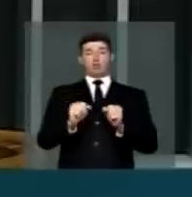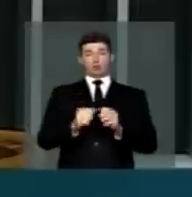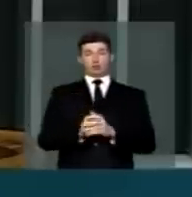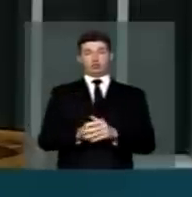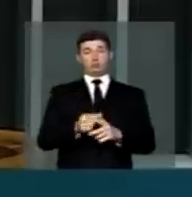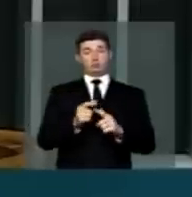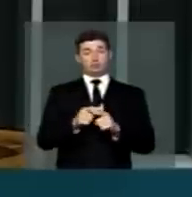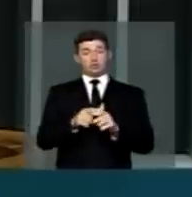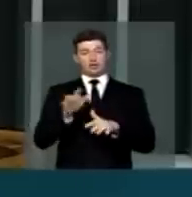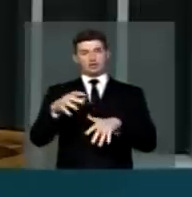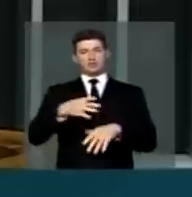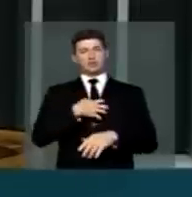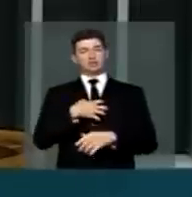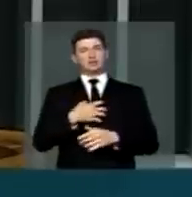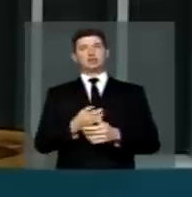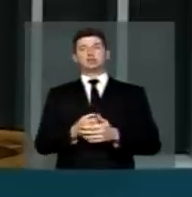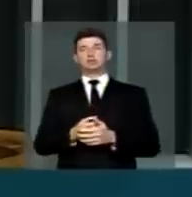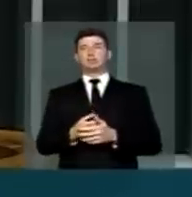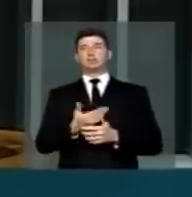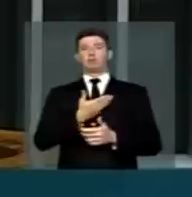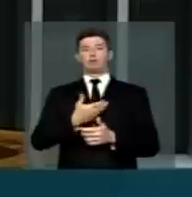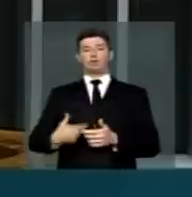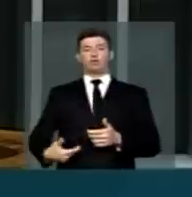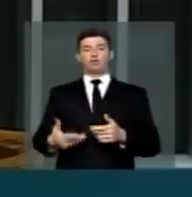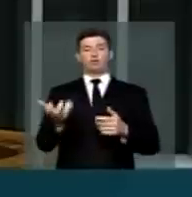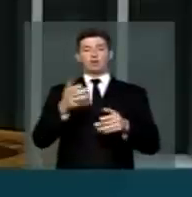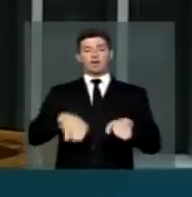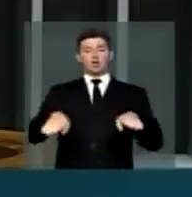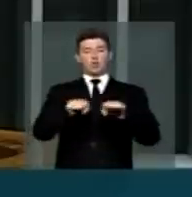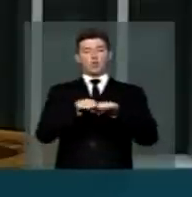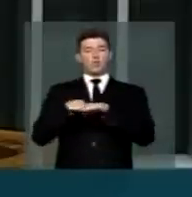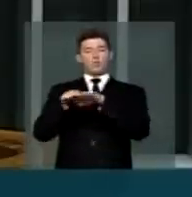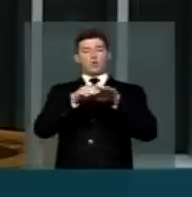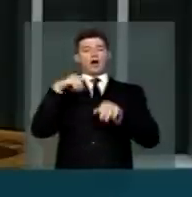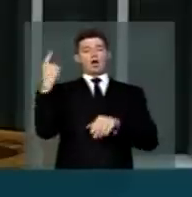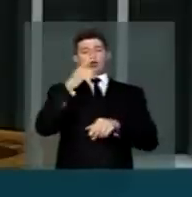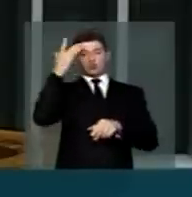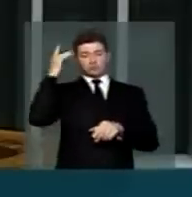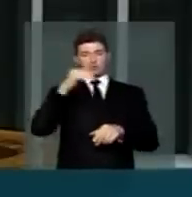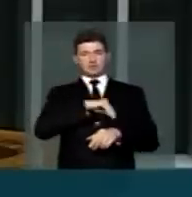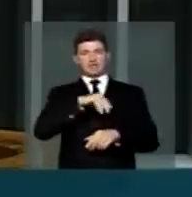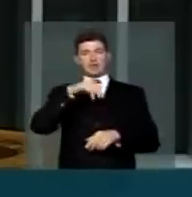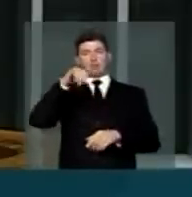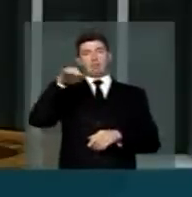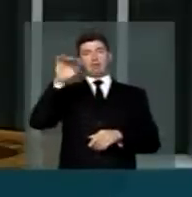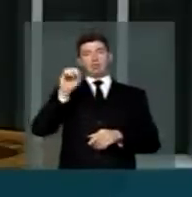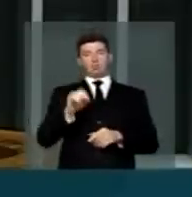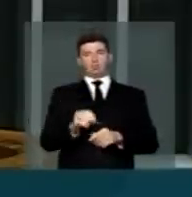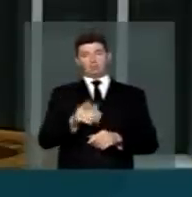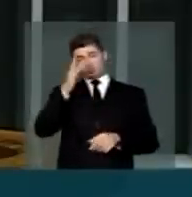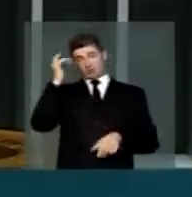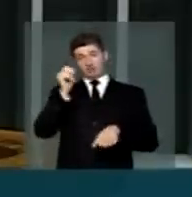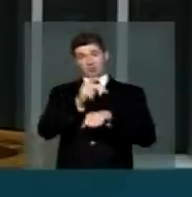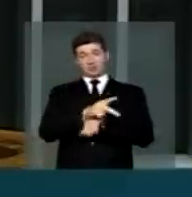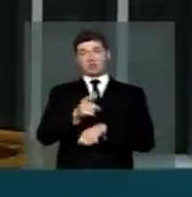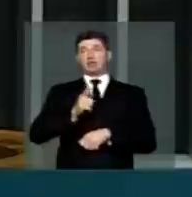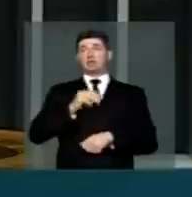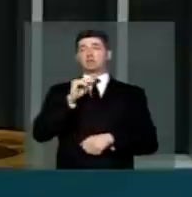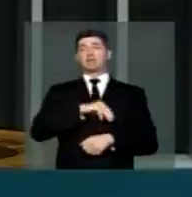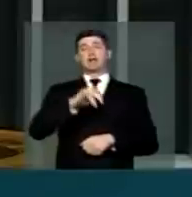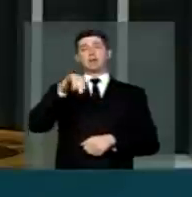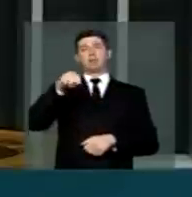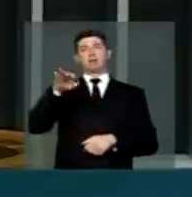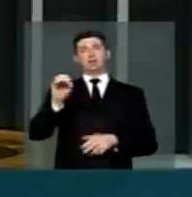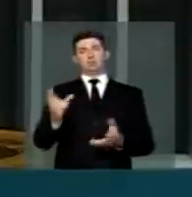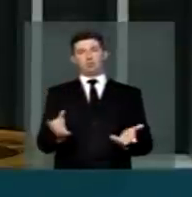porque às vezes nos dá a impressão que o governo quer igualar todo mundo no salário mínimo, para que todos os aposentados ganhem apenas o